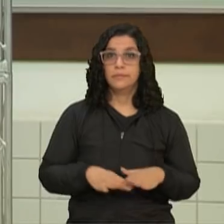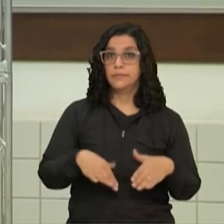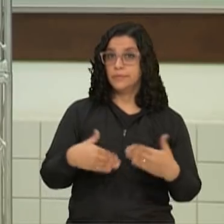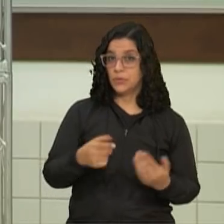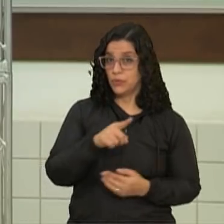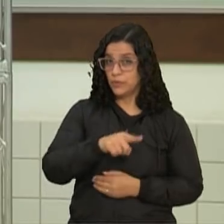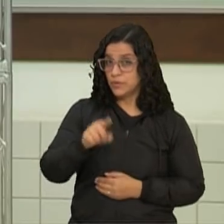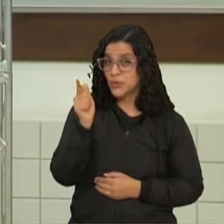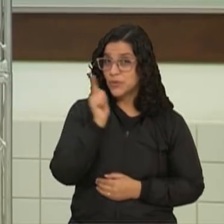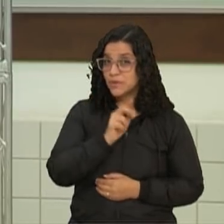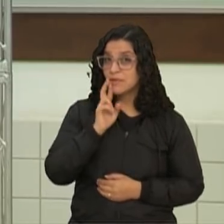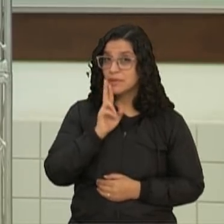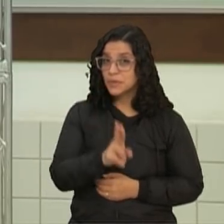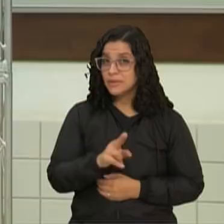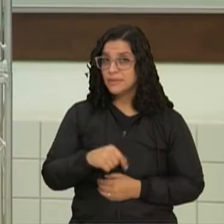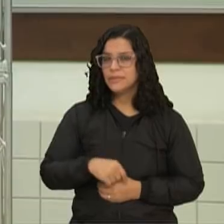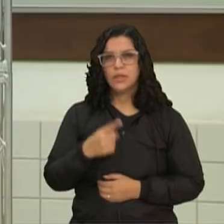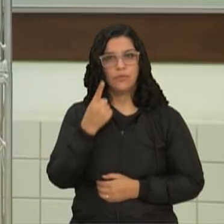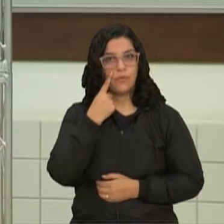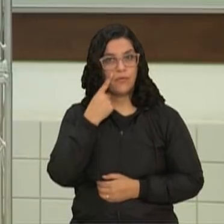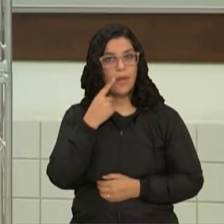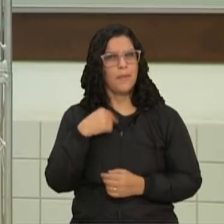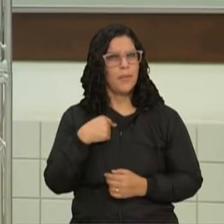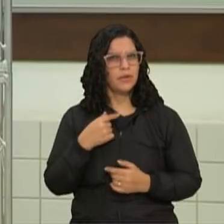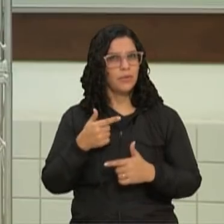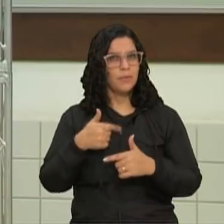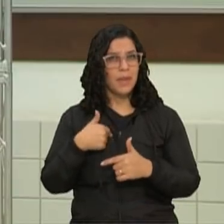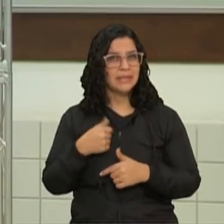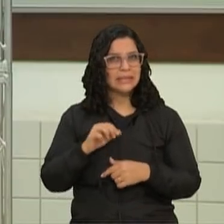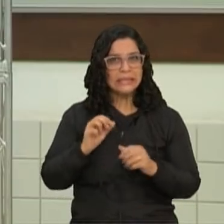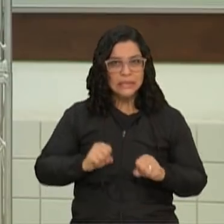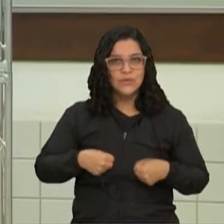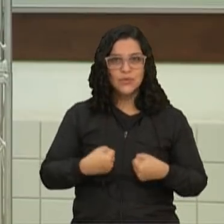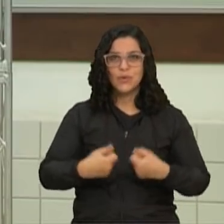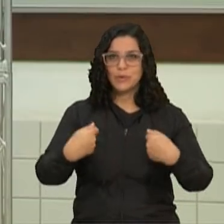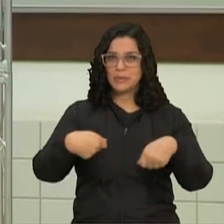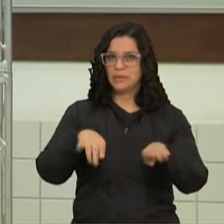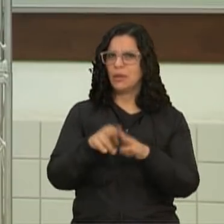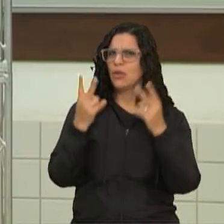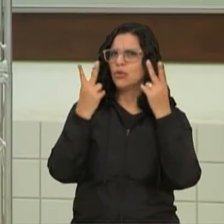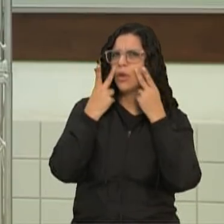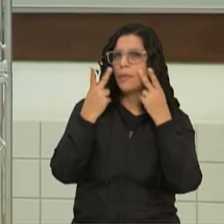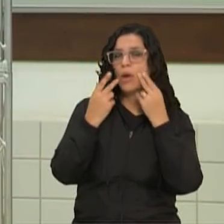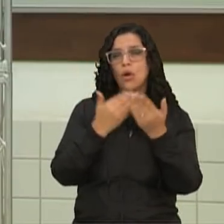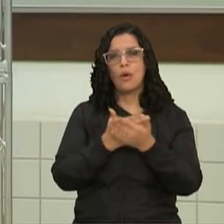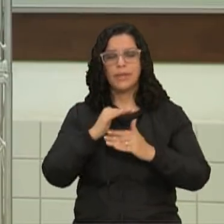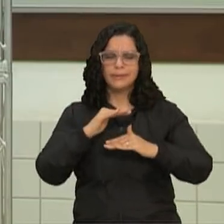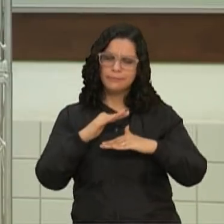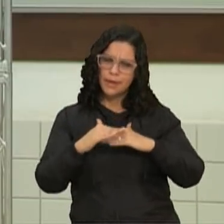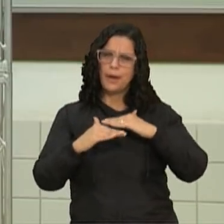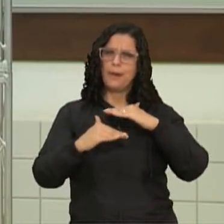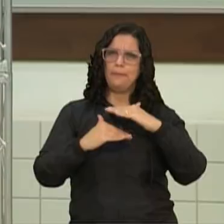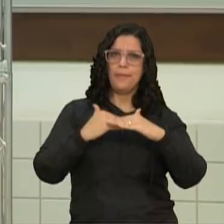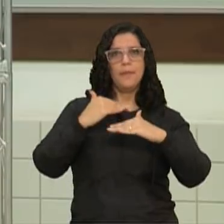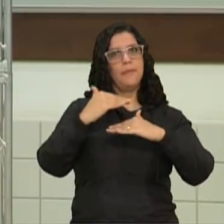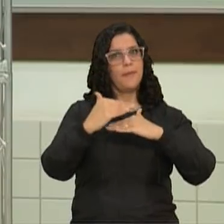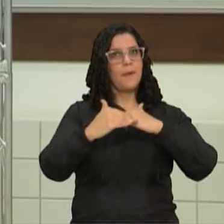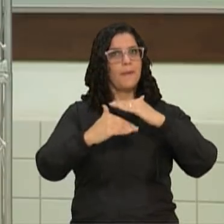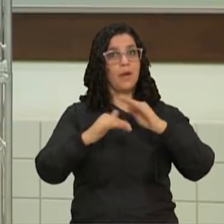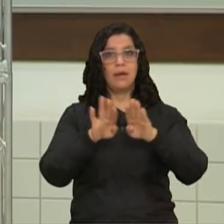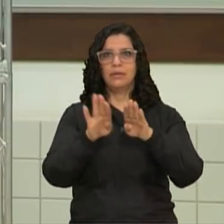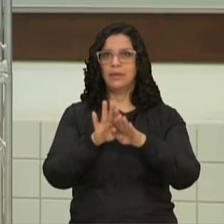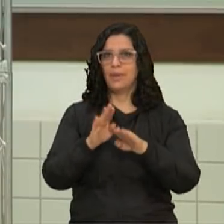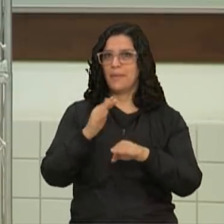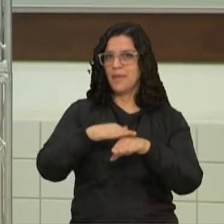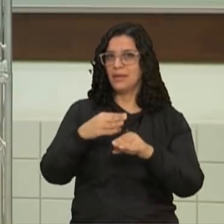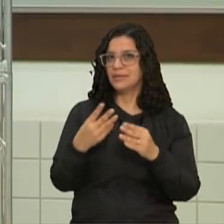E aí, galera, conseguiram resolver? Esse a gente dá um pouquinho mais de trabalho, mas é normal isso, a gente começa devagarinho e vai